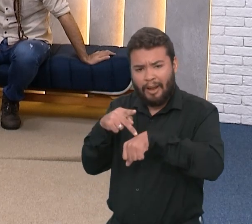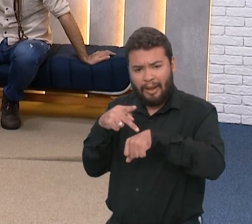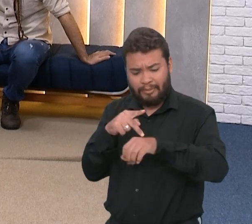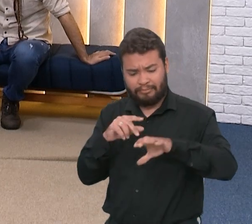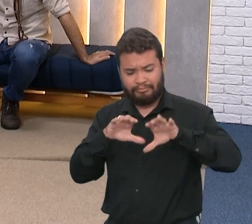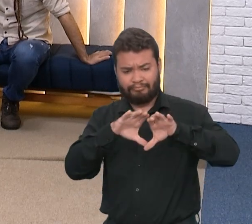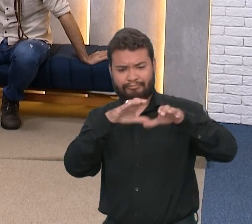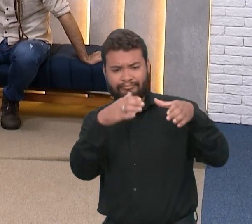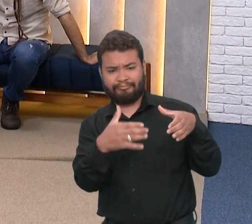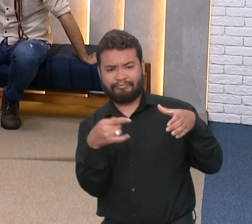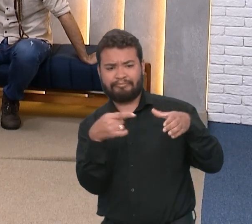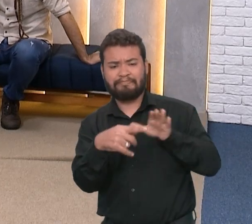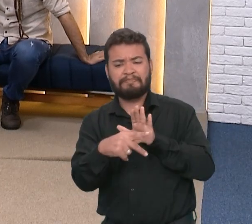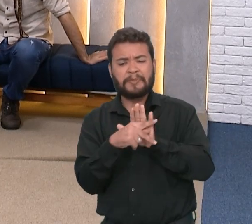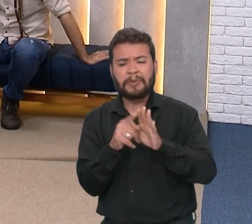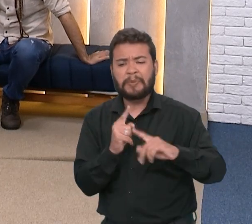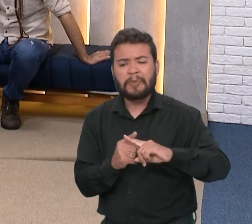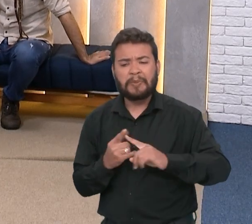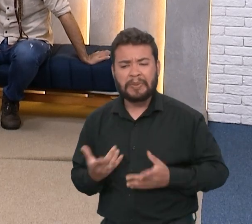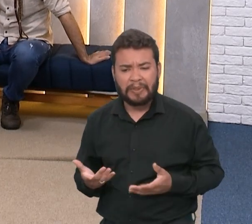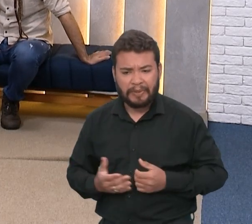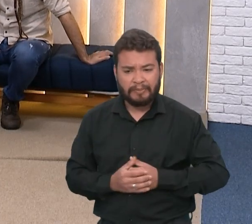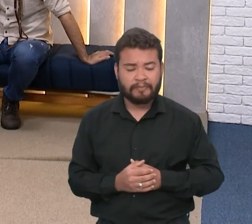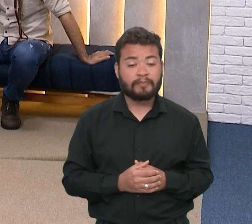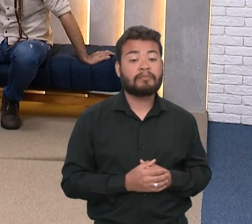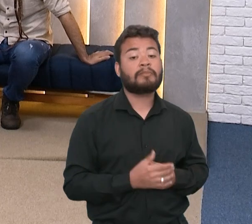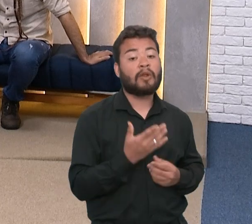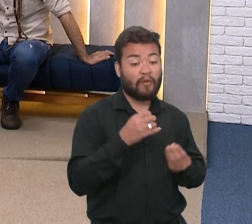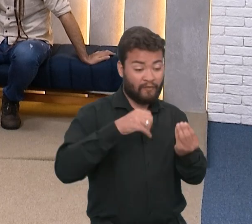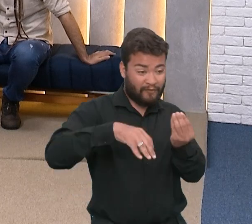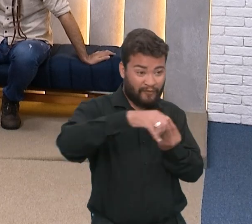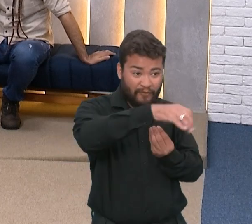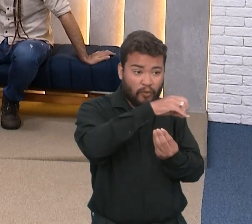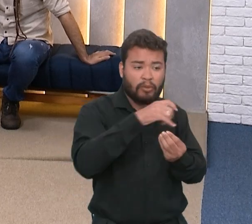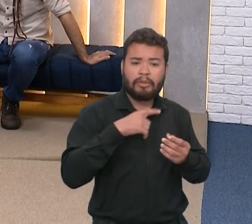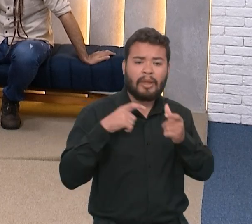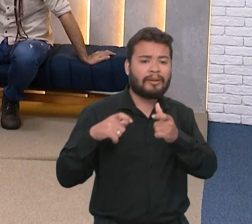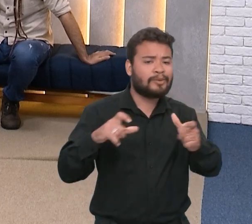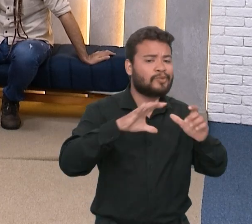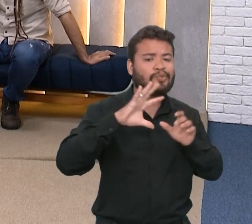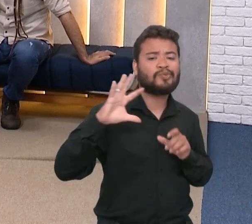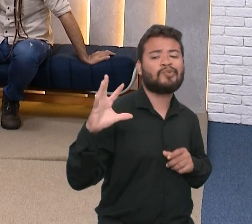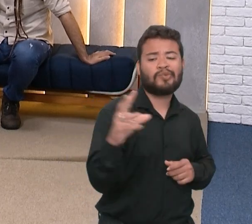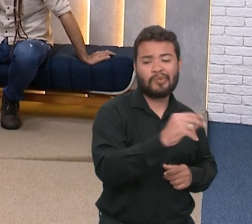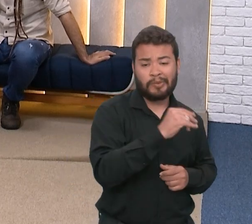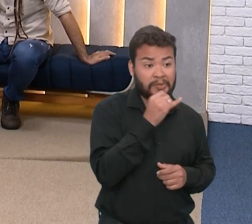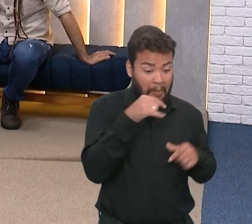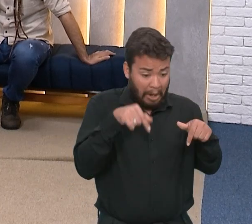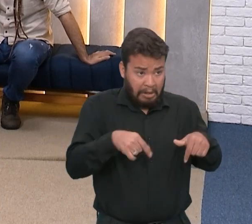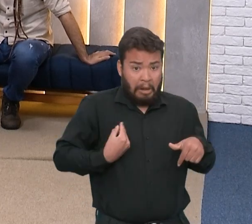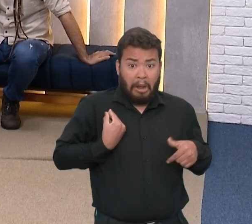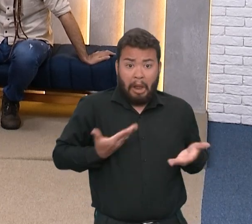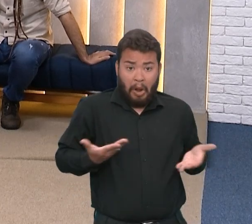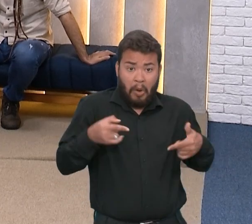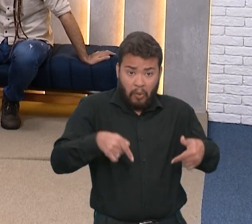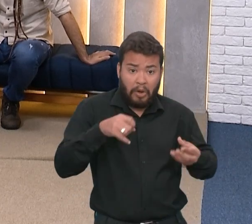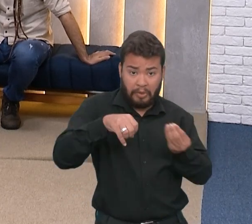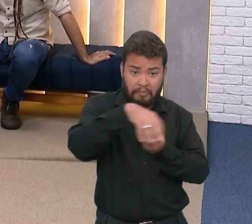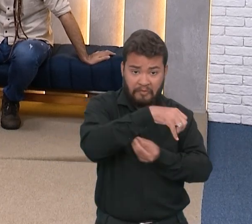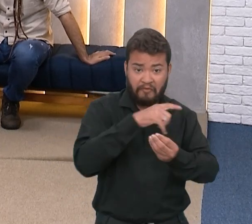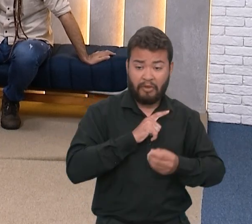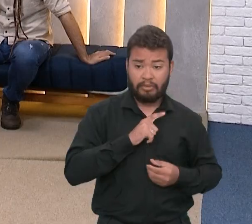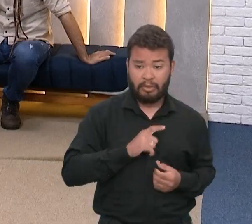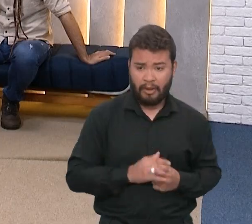está em todos os lugares, né? E exatamente aqui agora a gente provavelmente deve estar respirando as células desses fungos, né? E por que